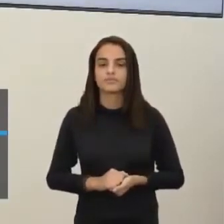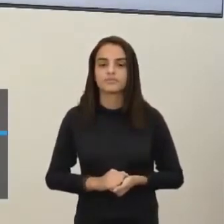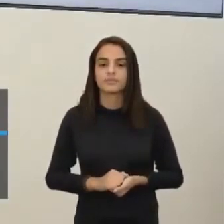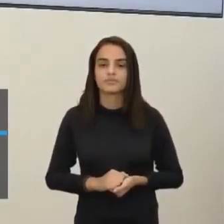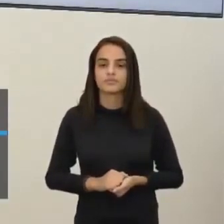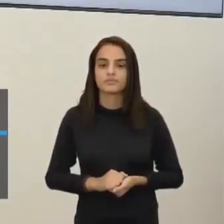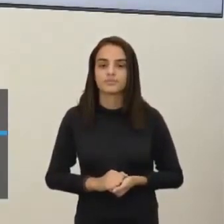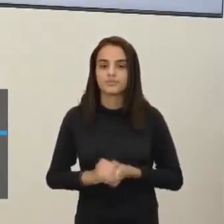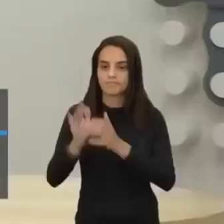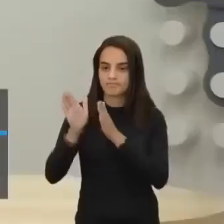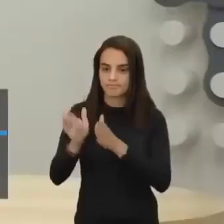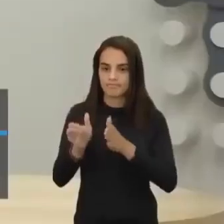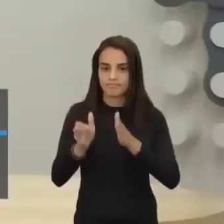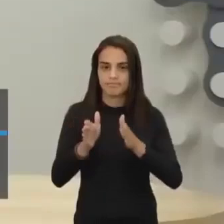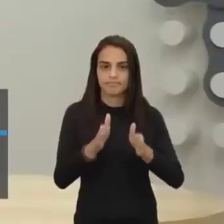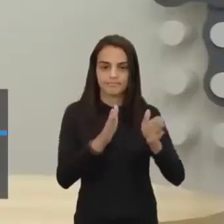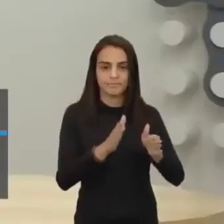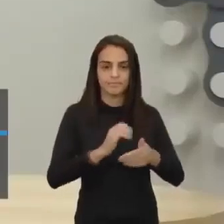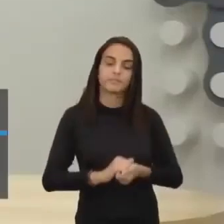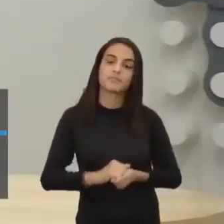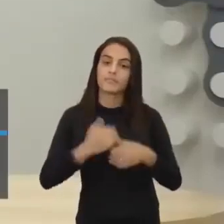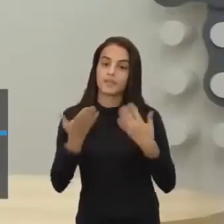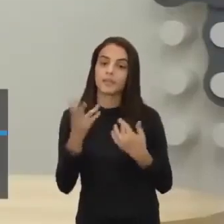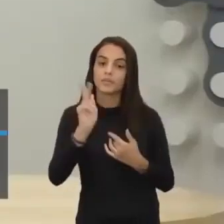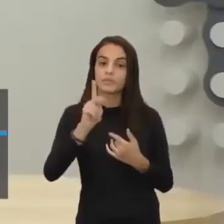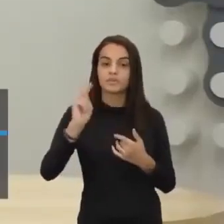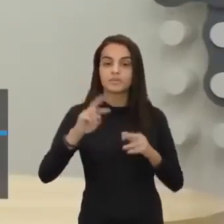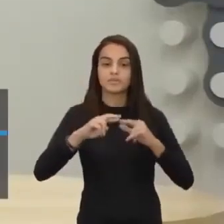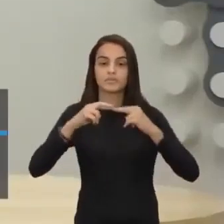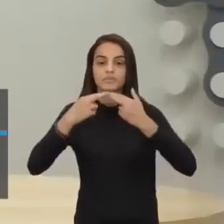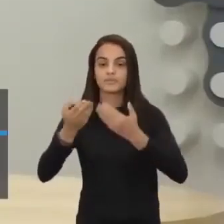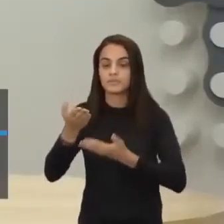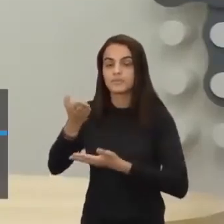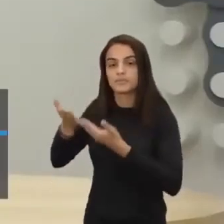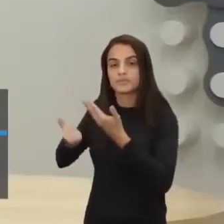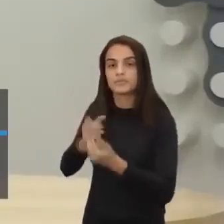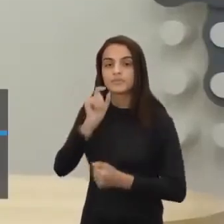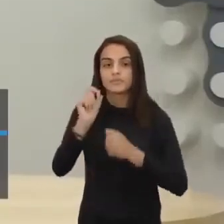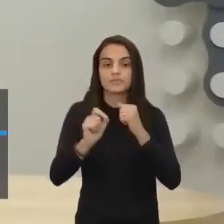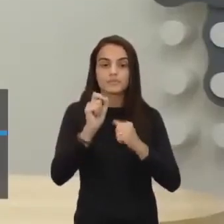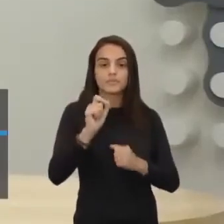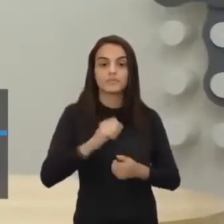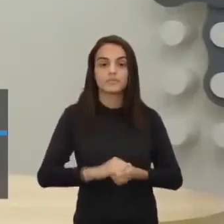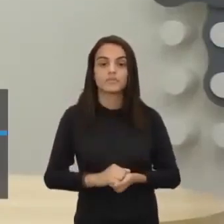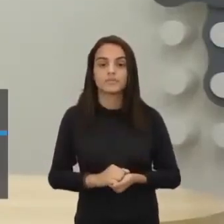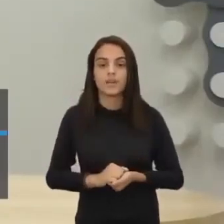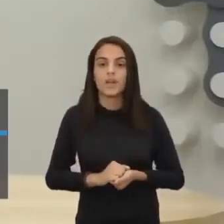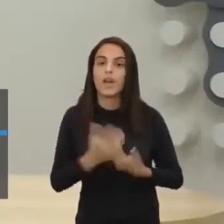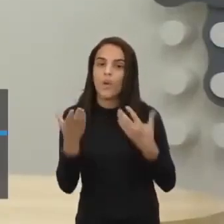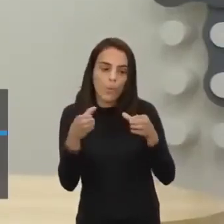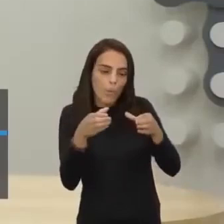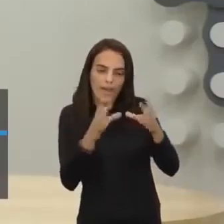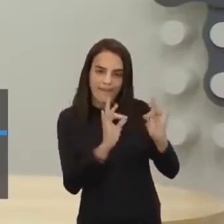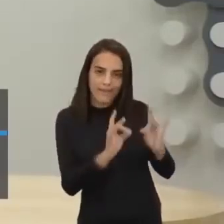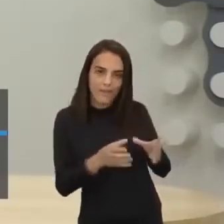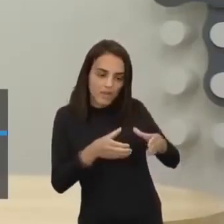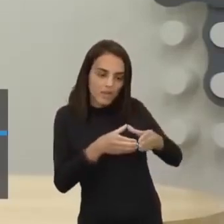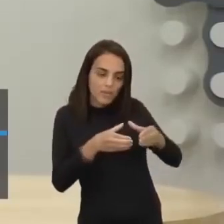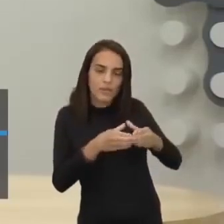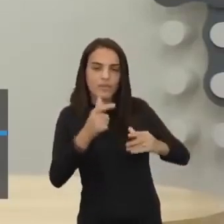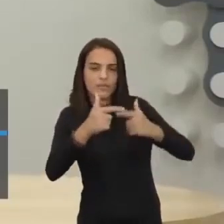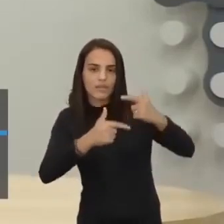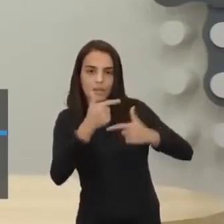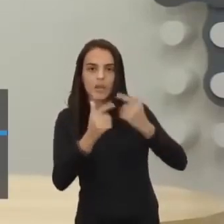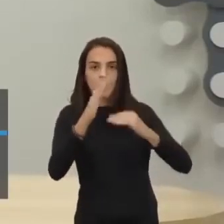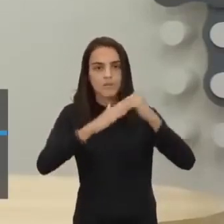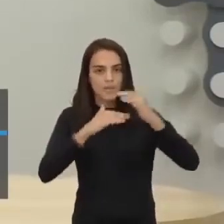Organizando, professor. Então, professor, uma rede colaborativa, eu montar ali uma equipe, né, trabalhando as habilidades